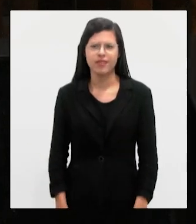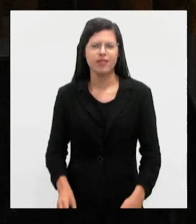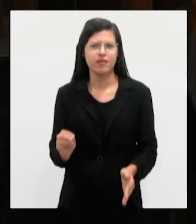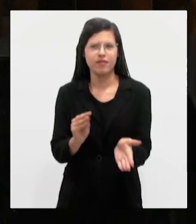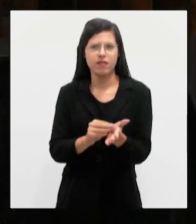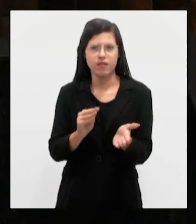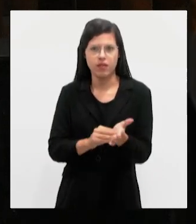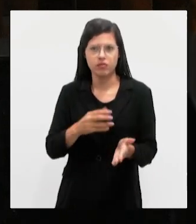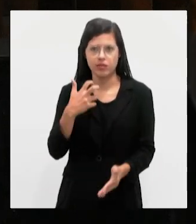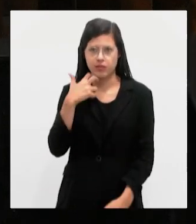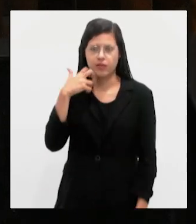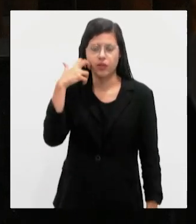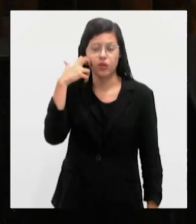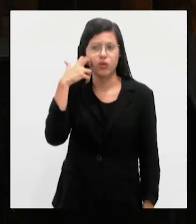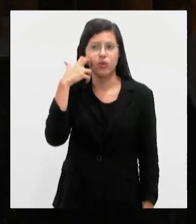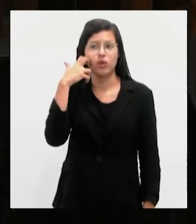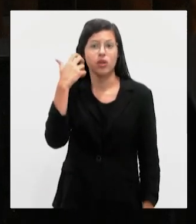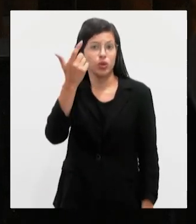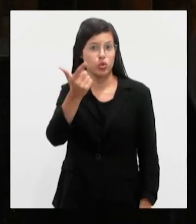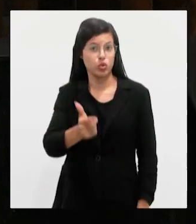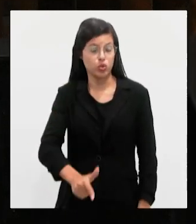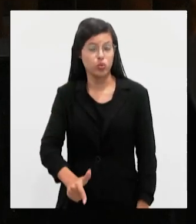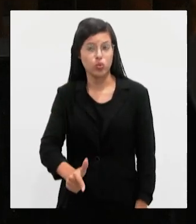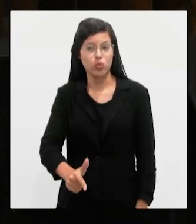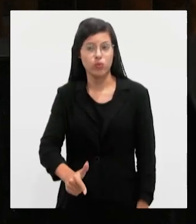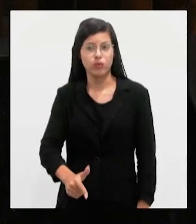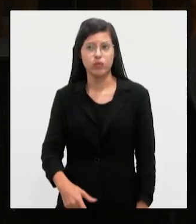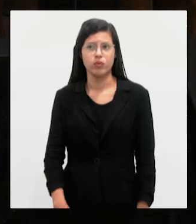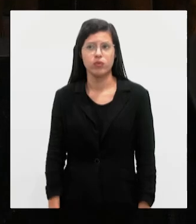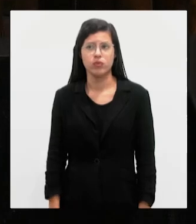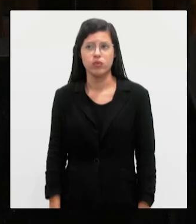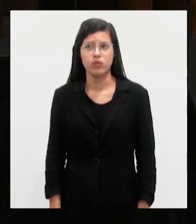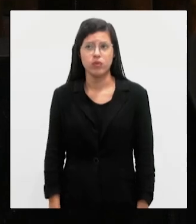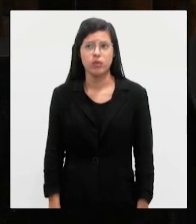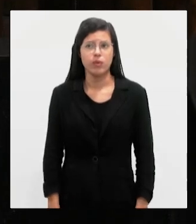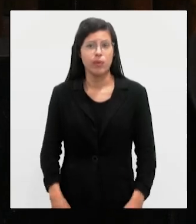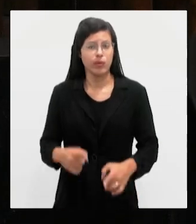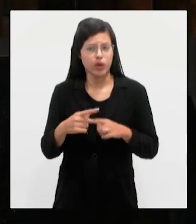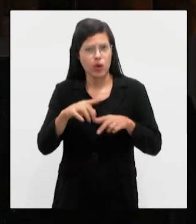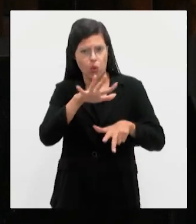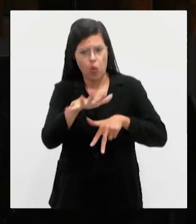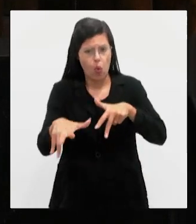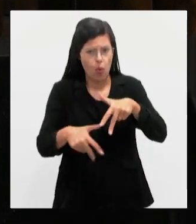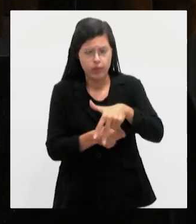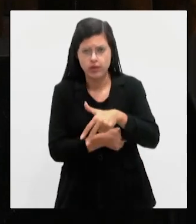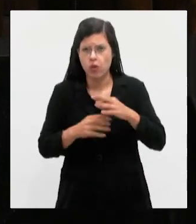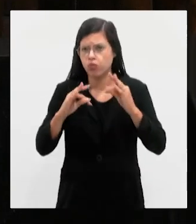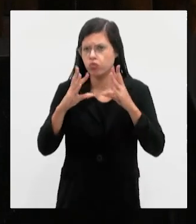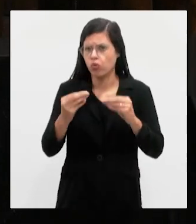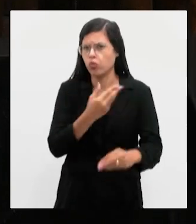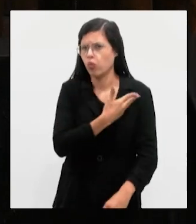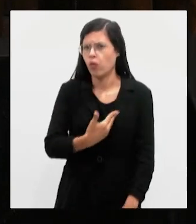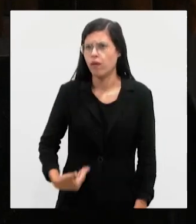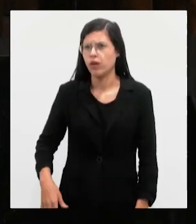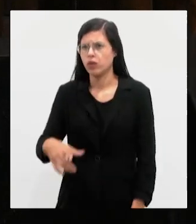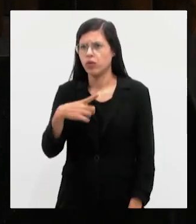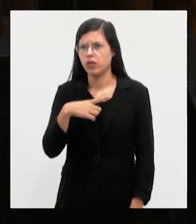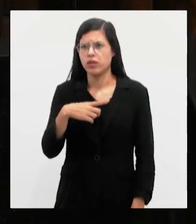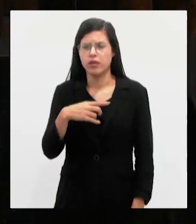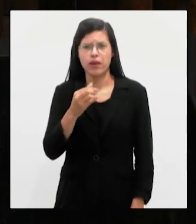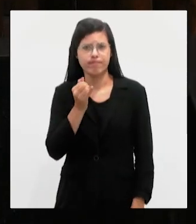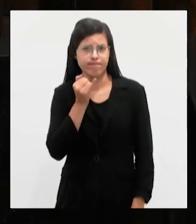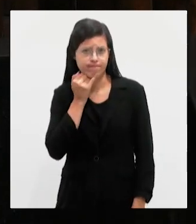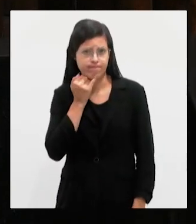vergonha. Mais uma vez, porque corrupção todos os governos têm.